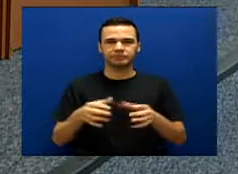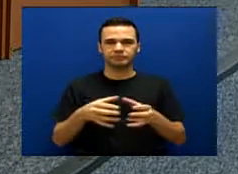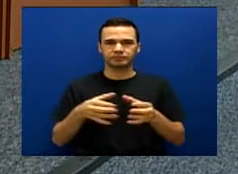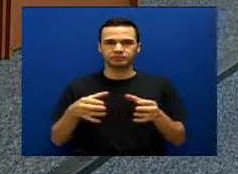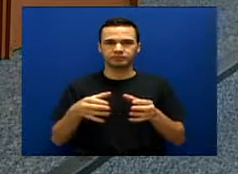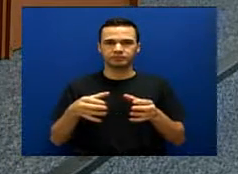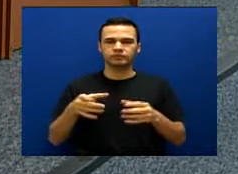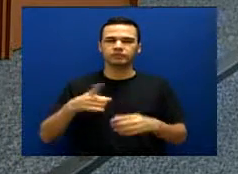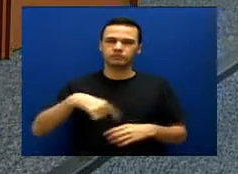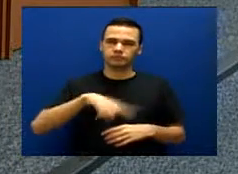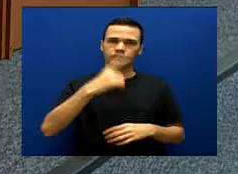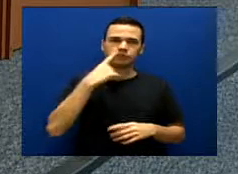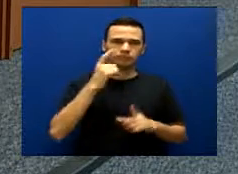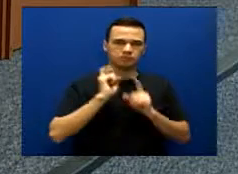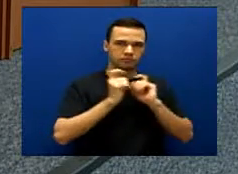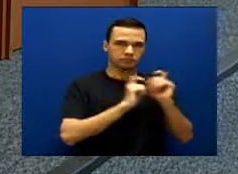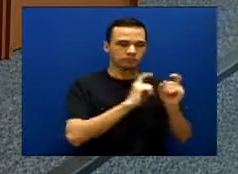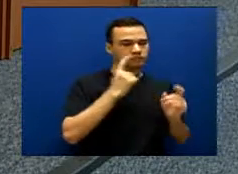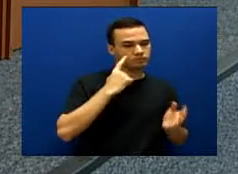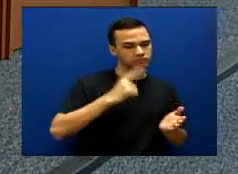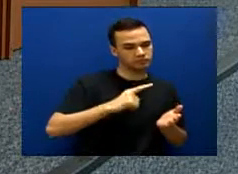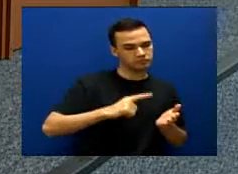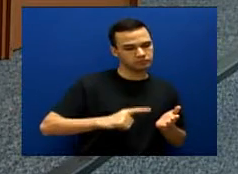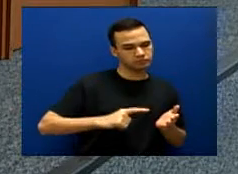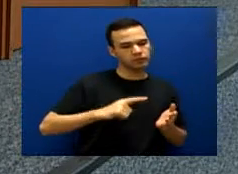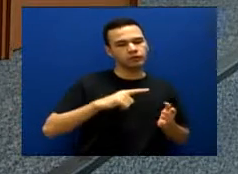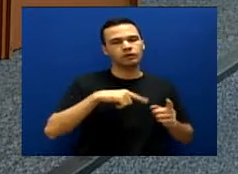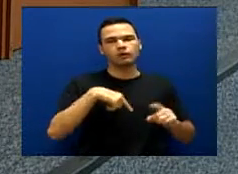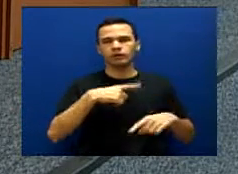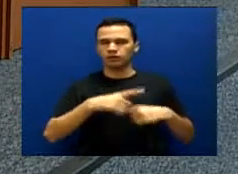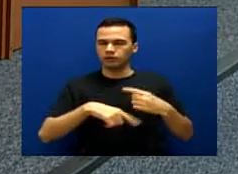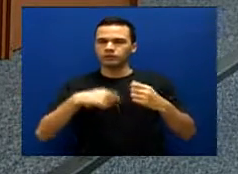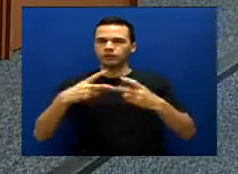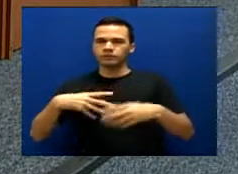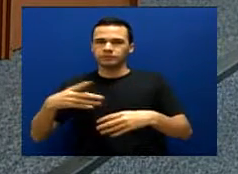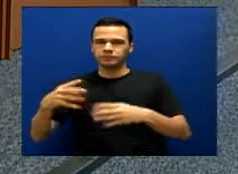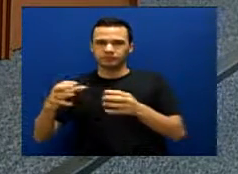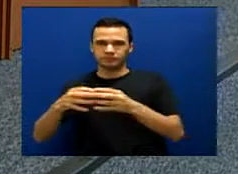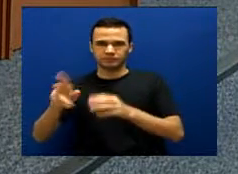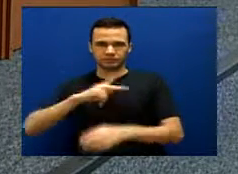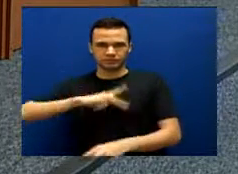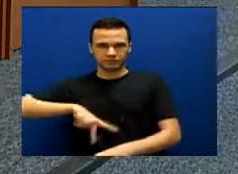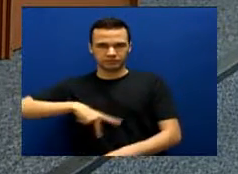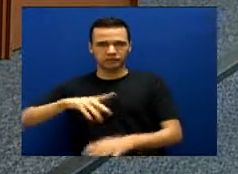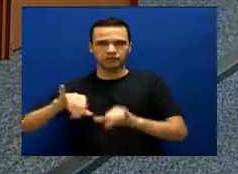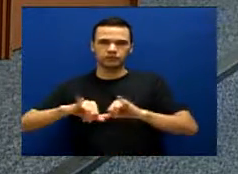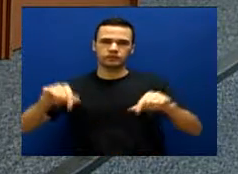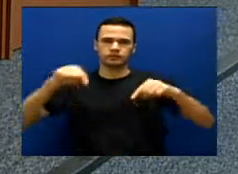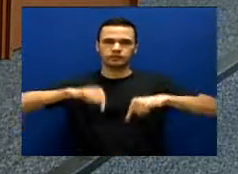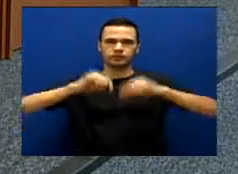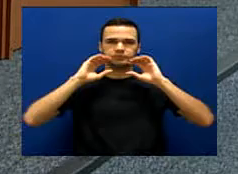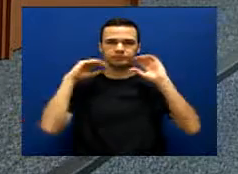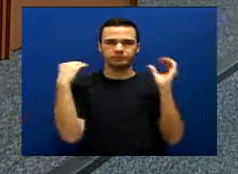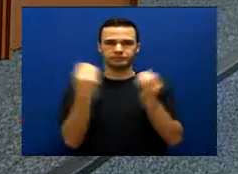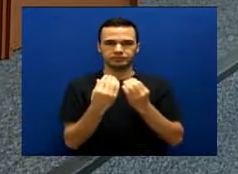comissão, nós vamos fazer uma reunião, analisar, avaliar, e evidente que o presidente da comissão vai se pronunciar aqui na